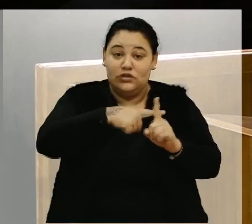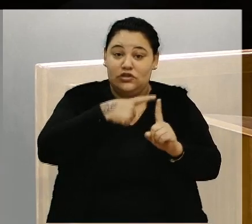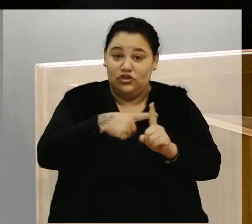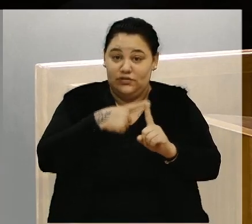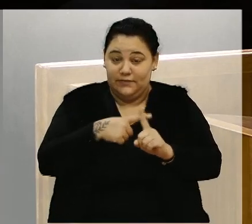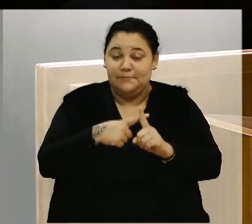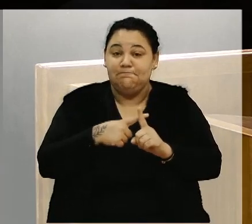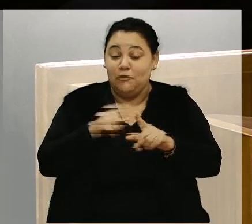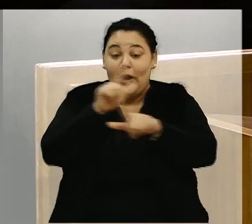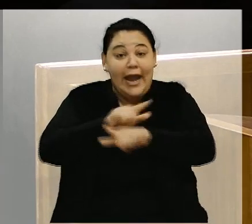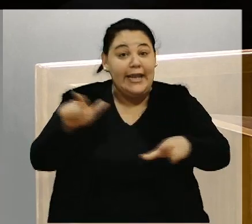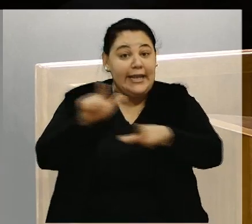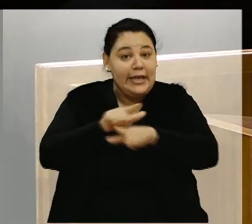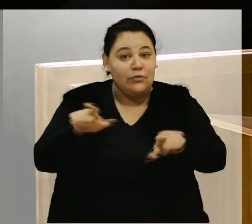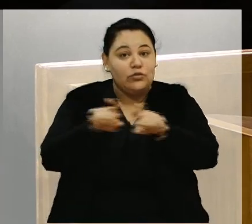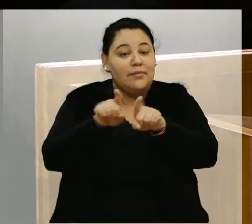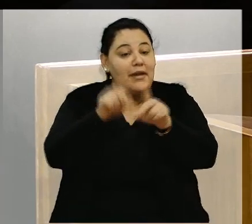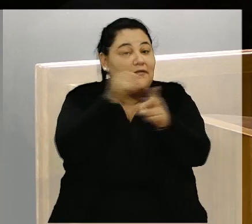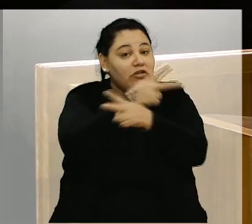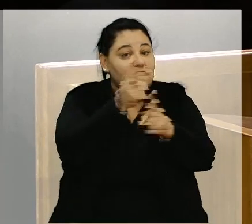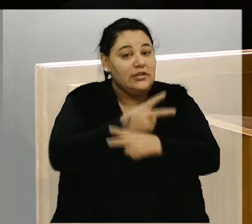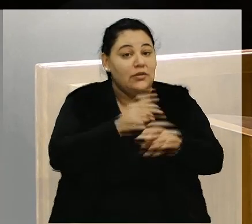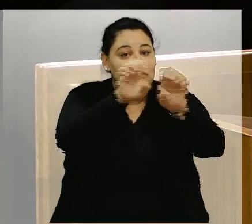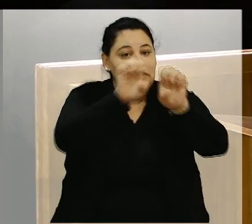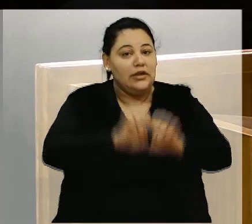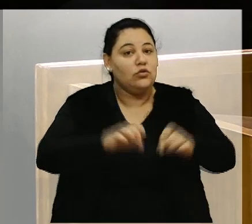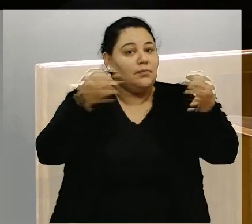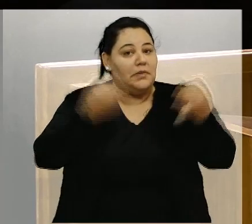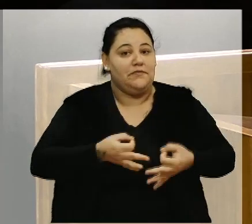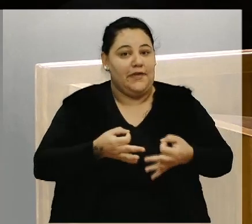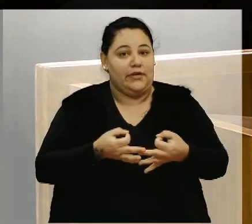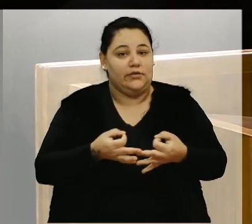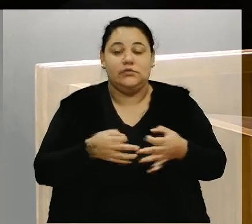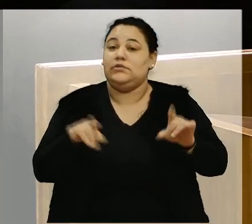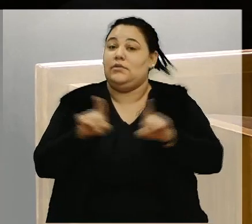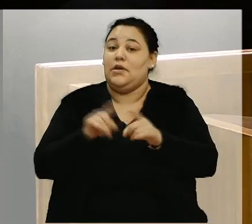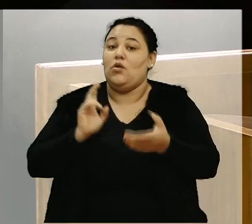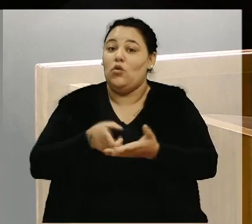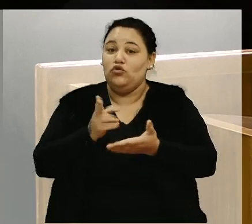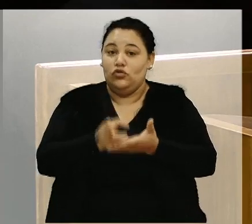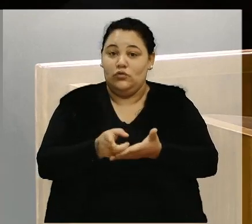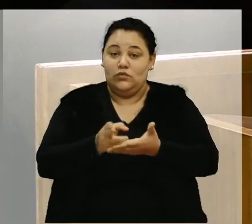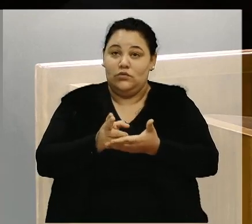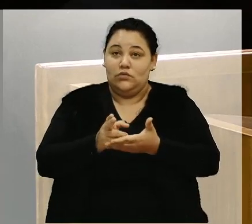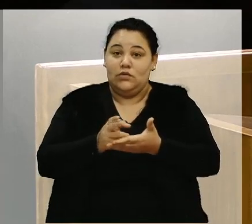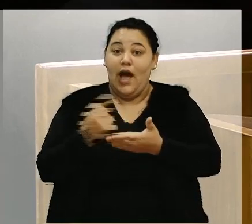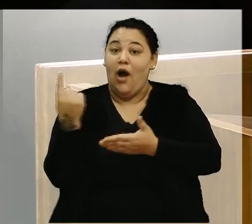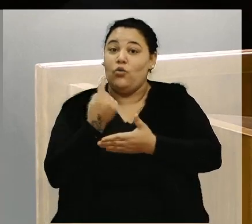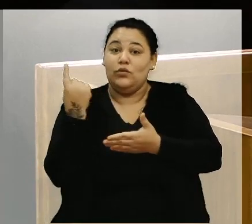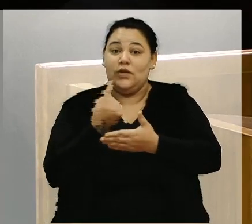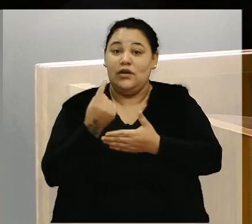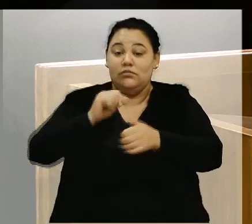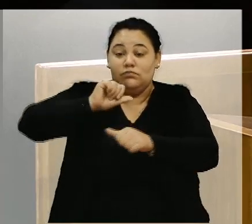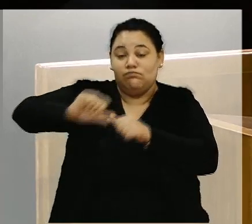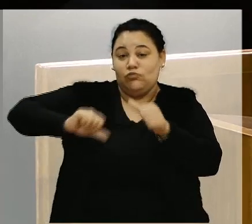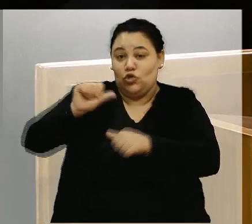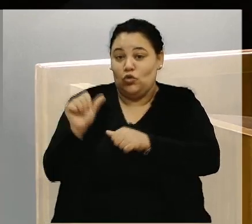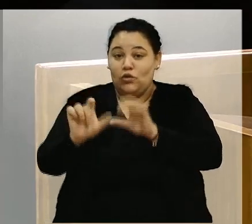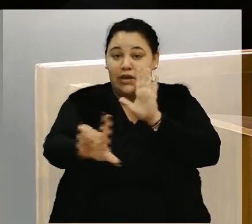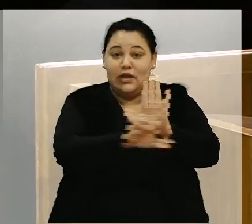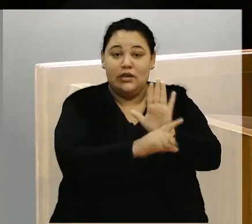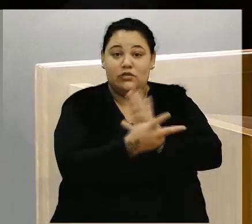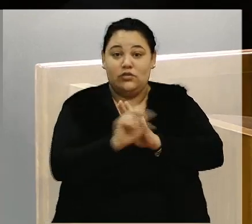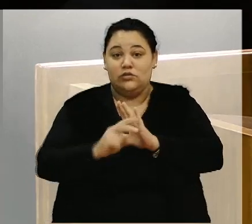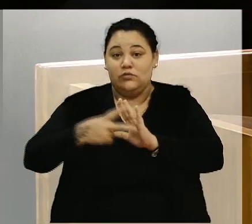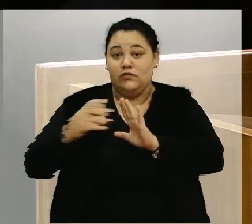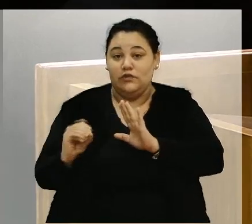ventilação, iluminação e estabilidade estrutural. Isso se mantém. A única coisa que na lei de 2020, ela cita que